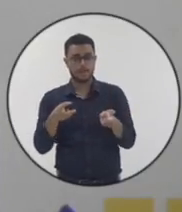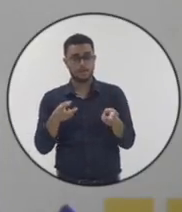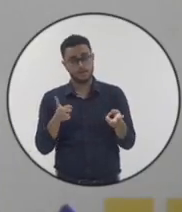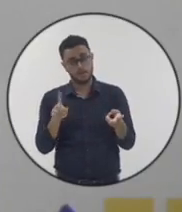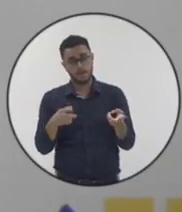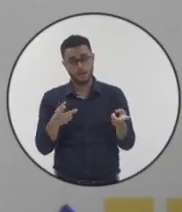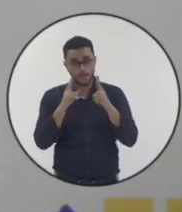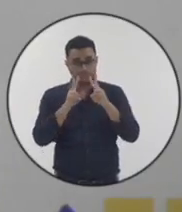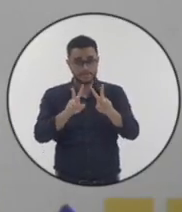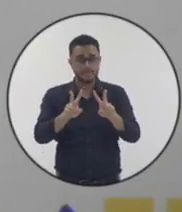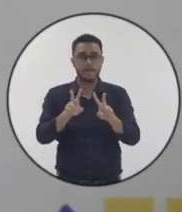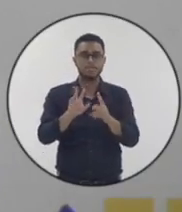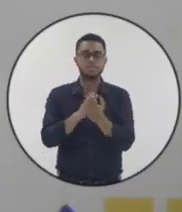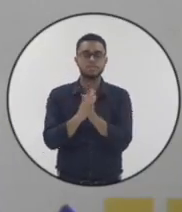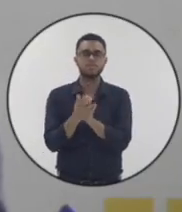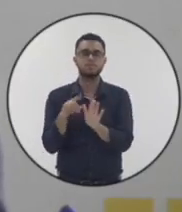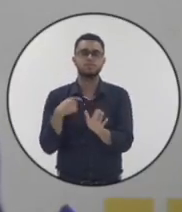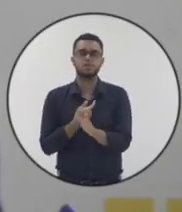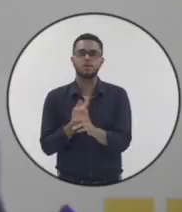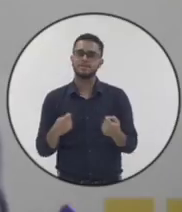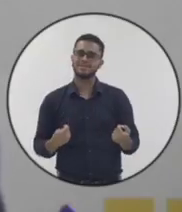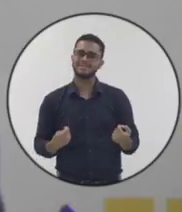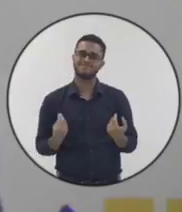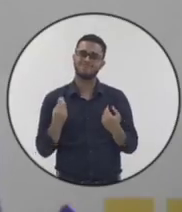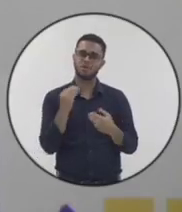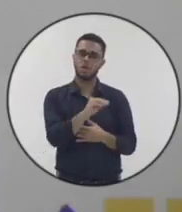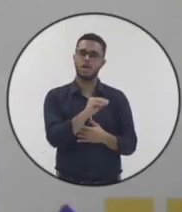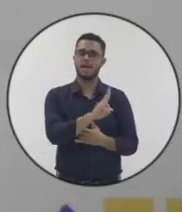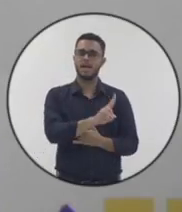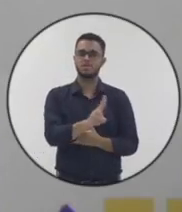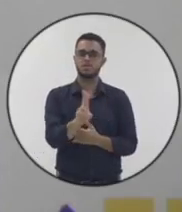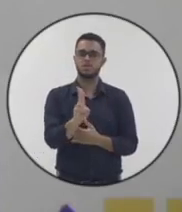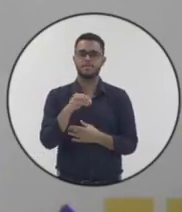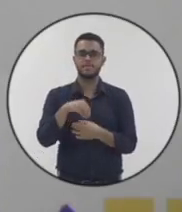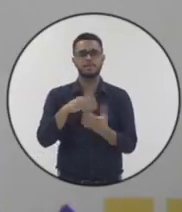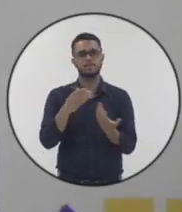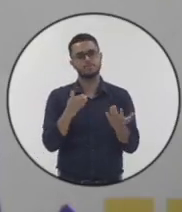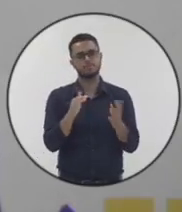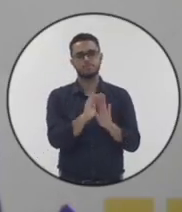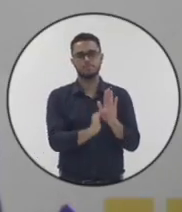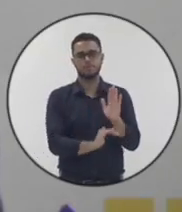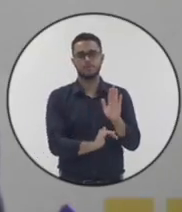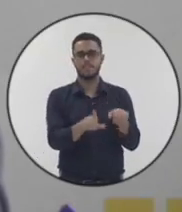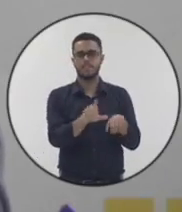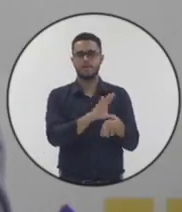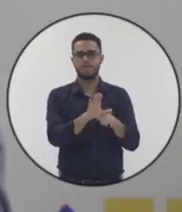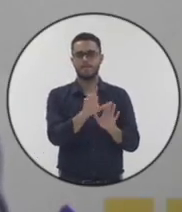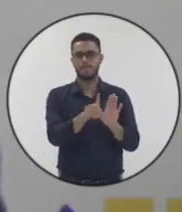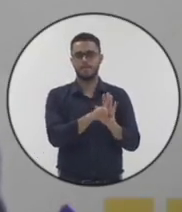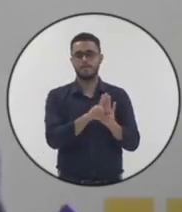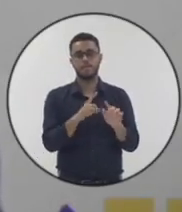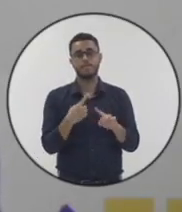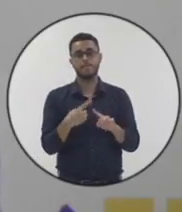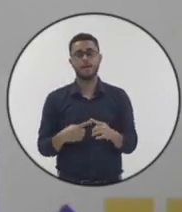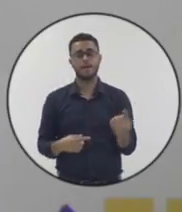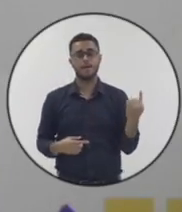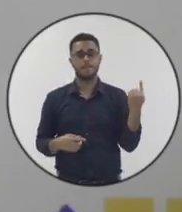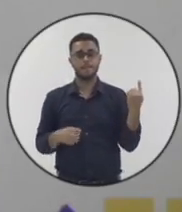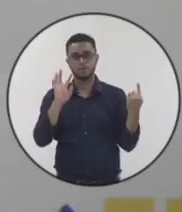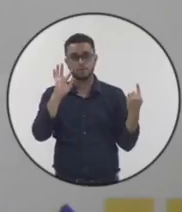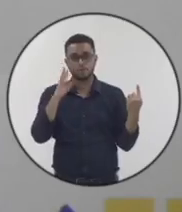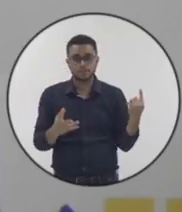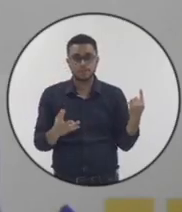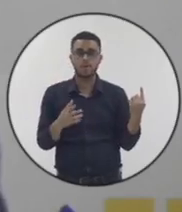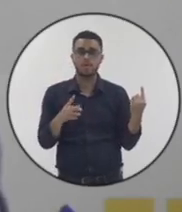trans, nós precisamos incluir esses nomes nos nossos instrumentos legais. Uma resolução é